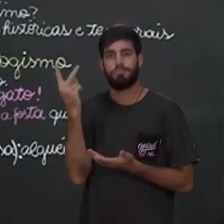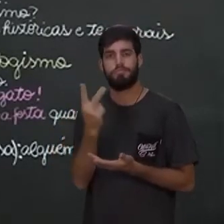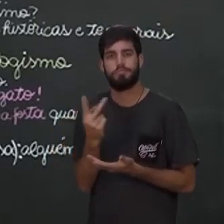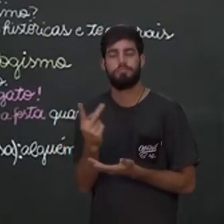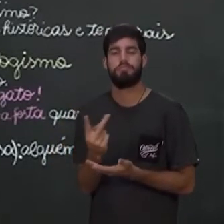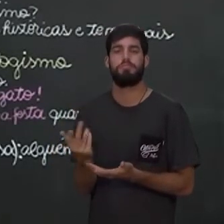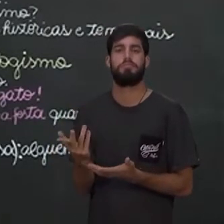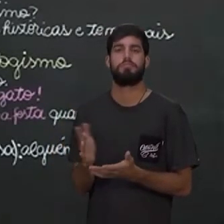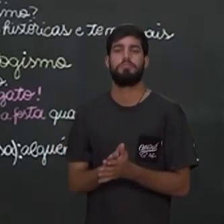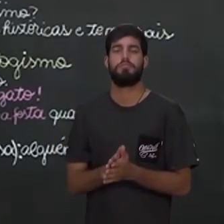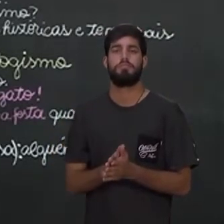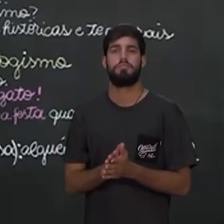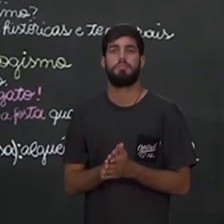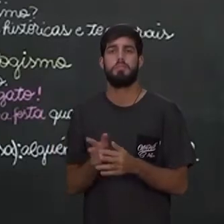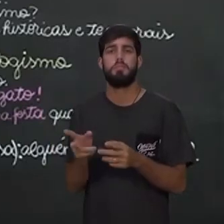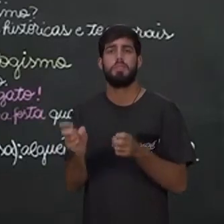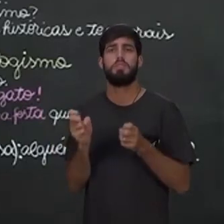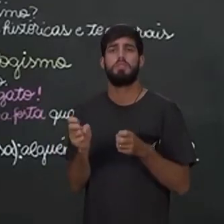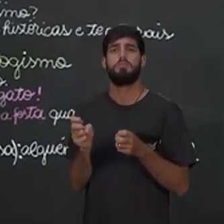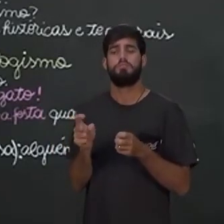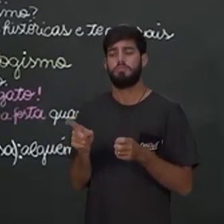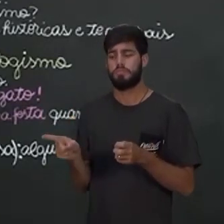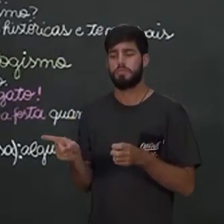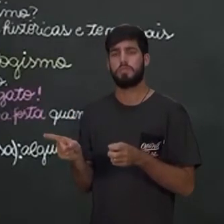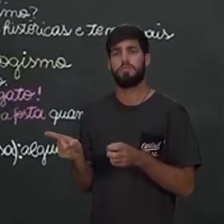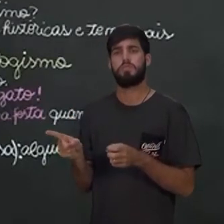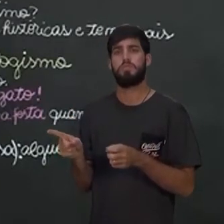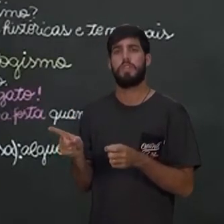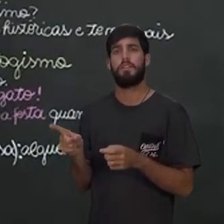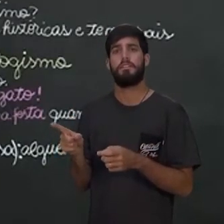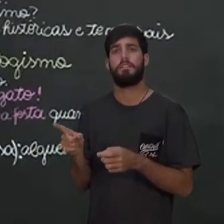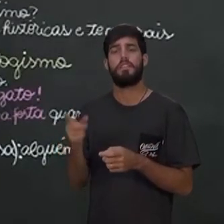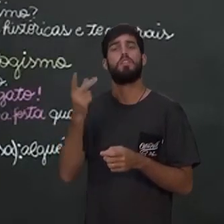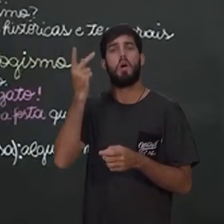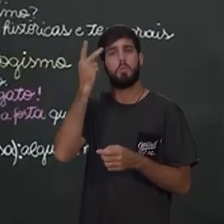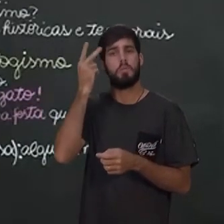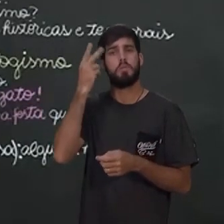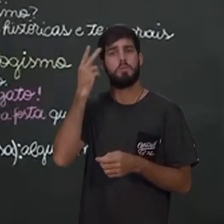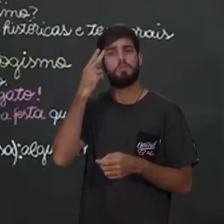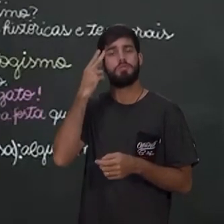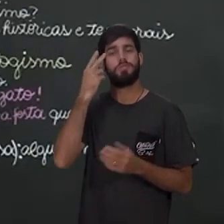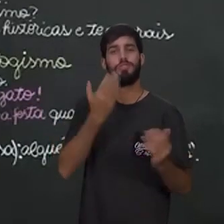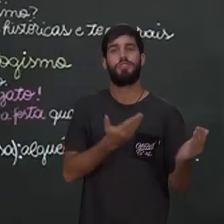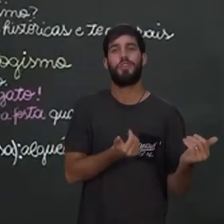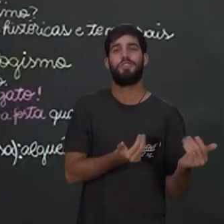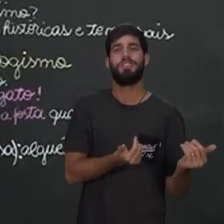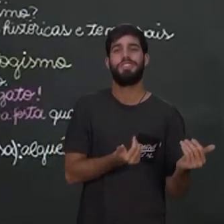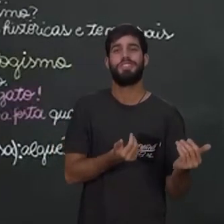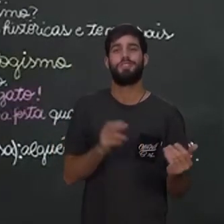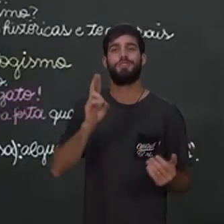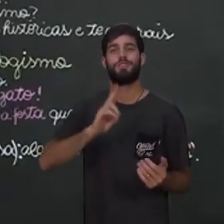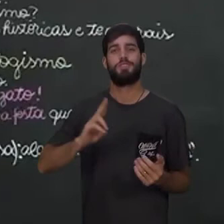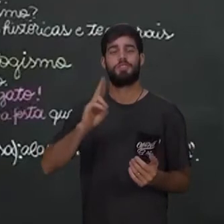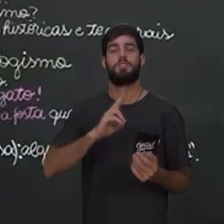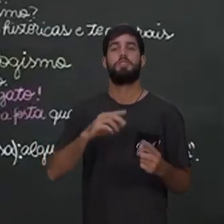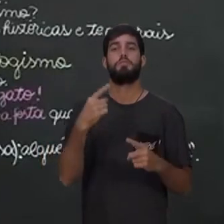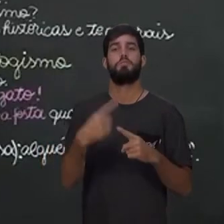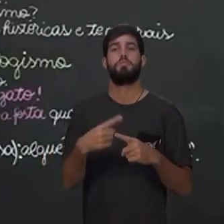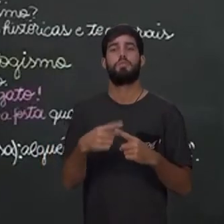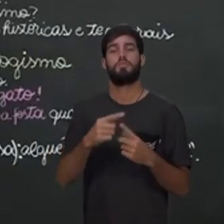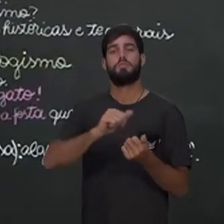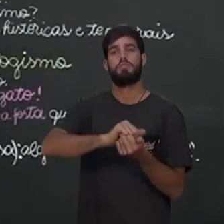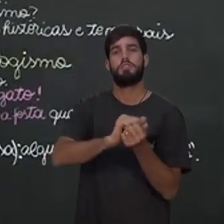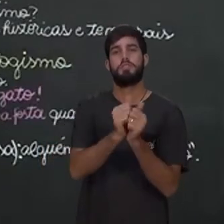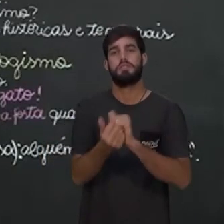Então, analise, perceba que essas construções também são muito típicas da linguagem dos jovens, por uma questão de necessidade de